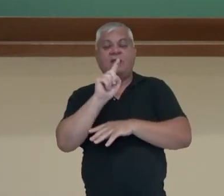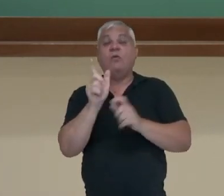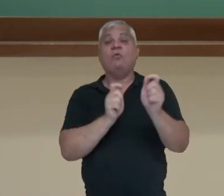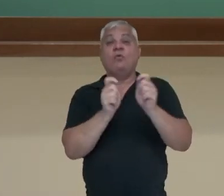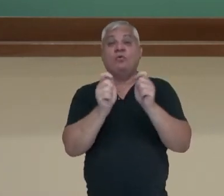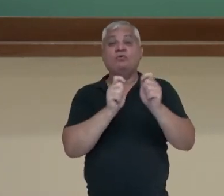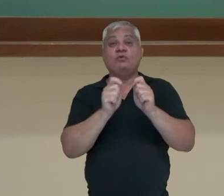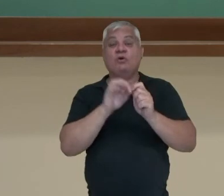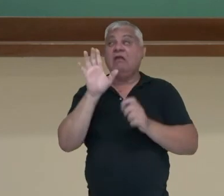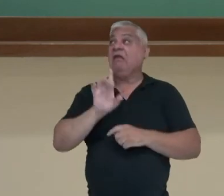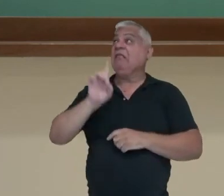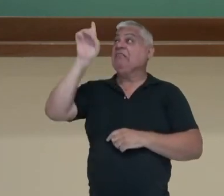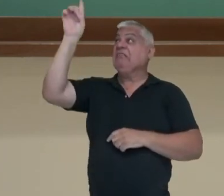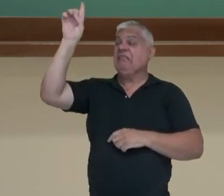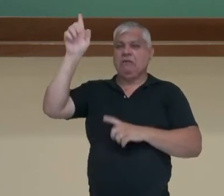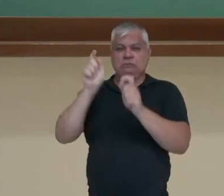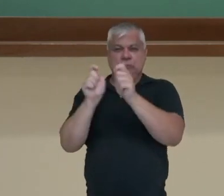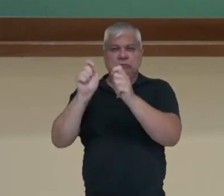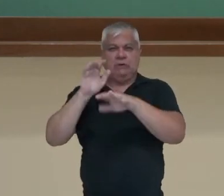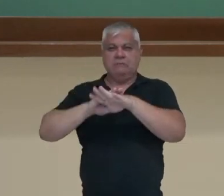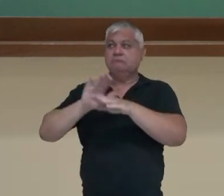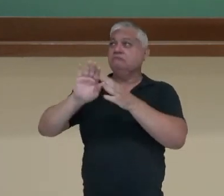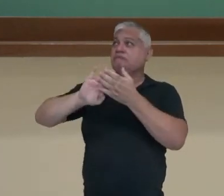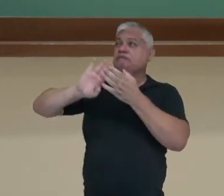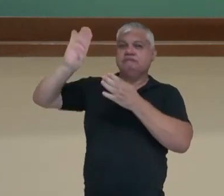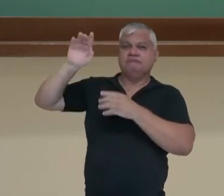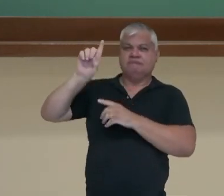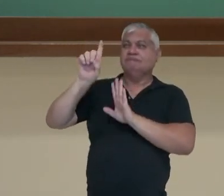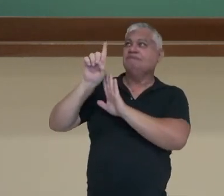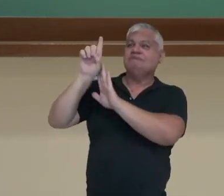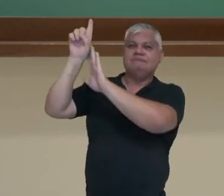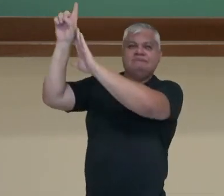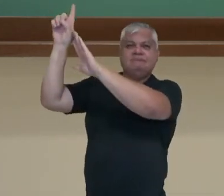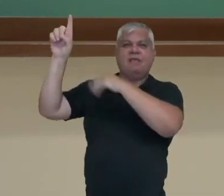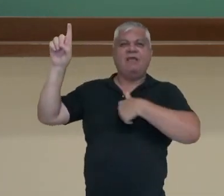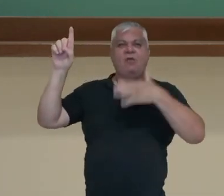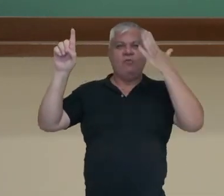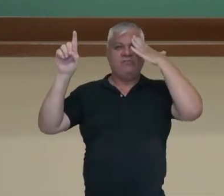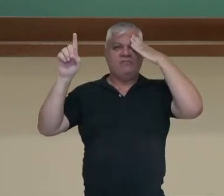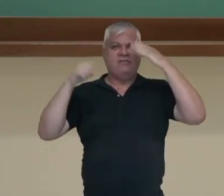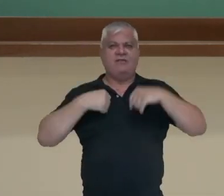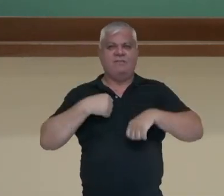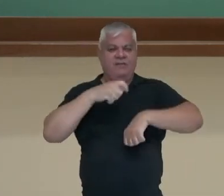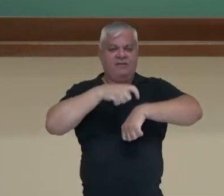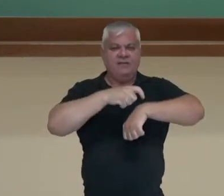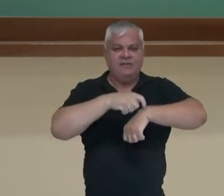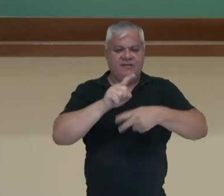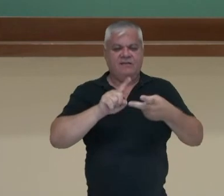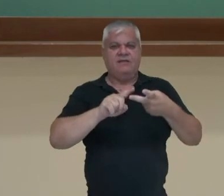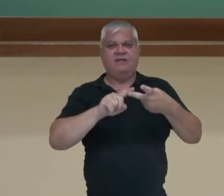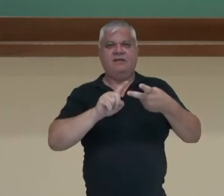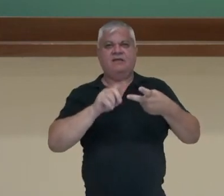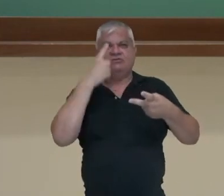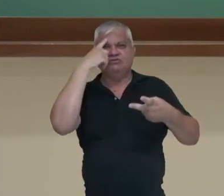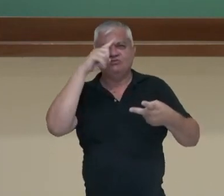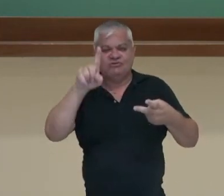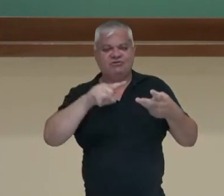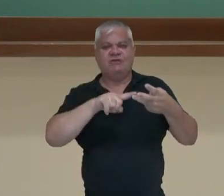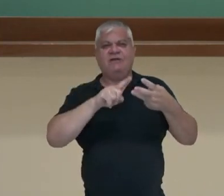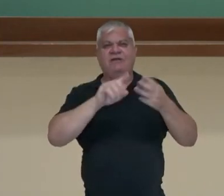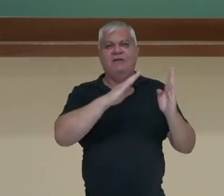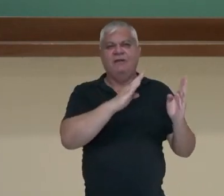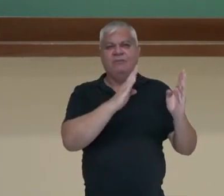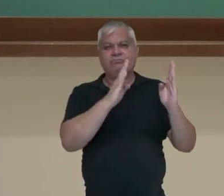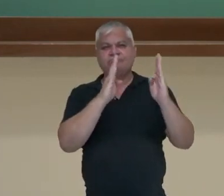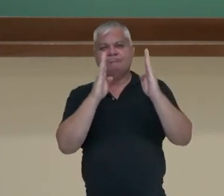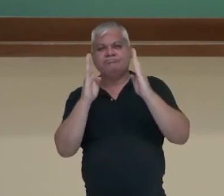Nós humanos podemos entender dias, horas, estações. Isso é uma organização muito grande. A gente não vive sem hoje em dia,